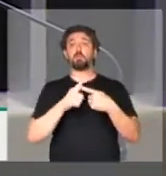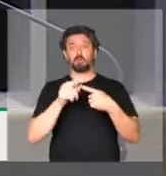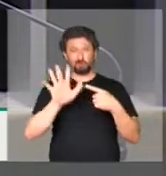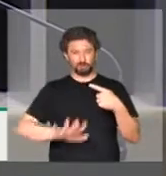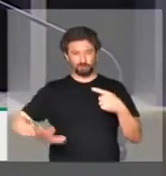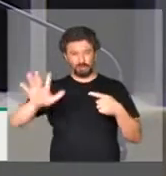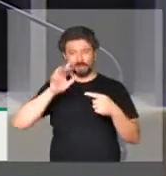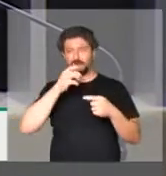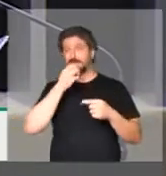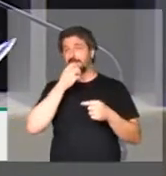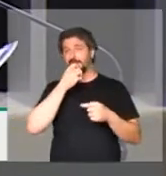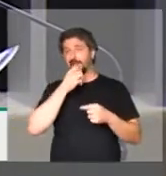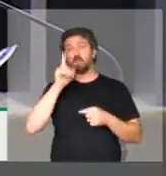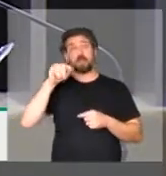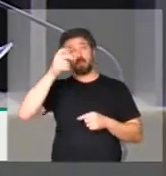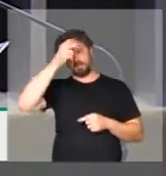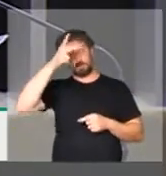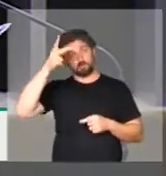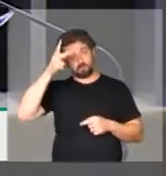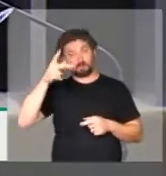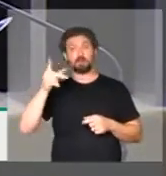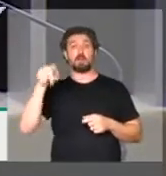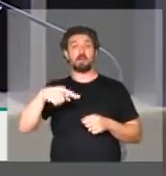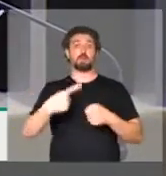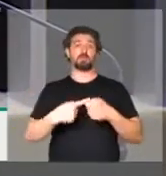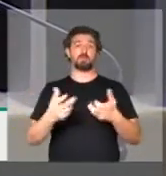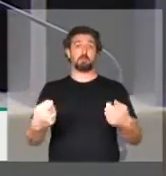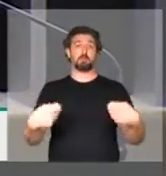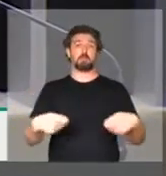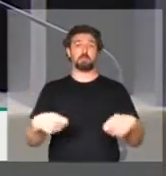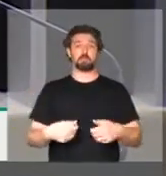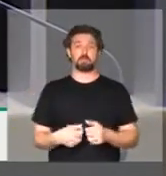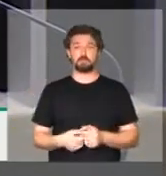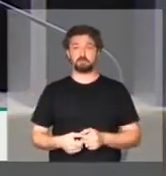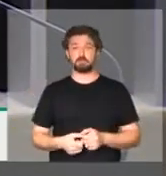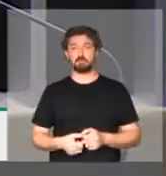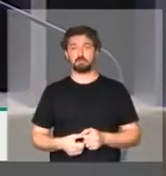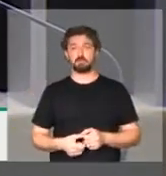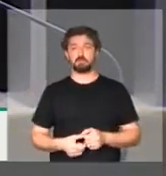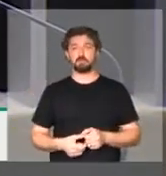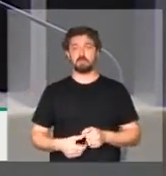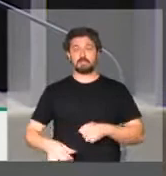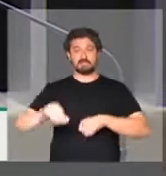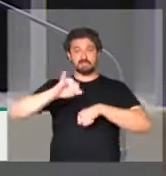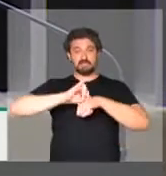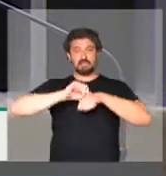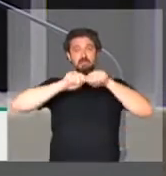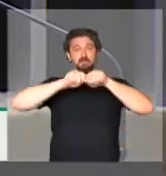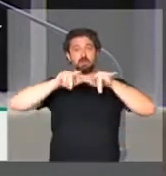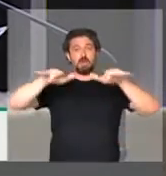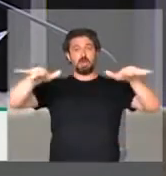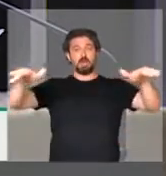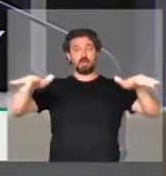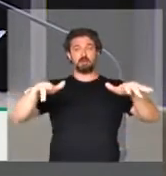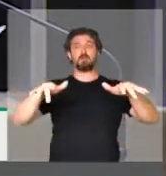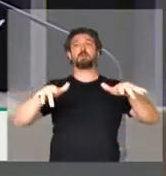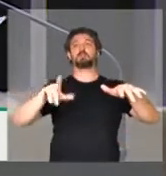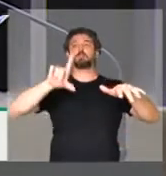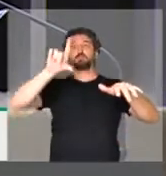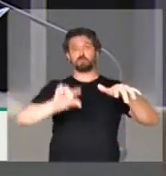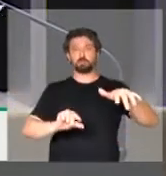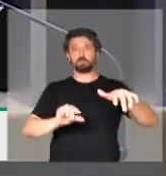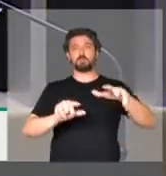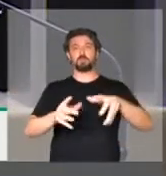gerais é o que os prefeitos e os municípios precisam: a descentralização dos recursos, a redução,